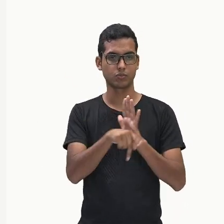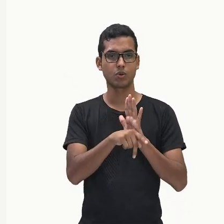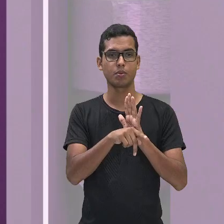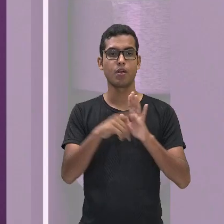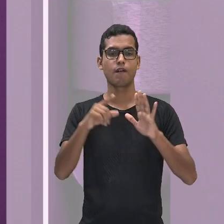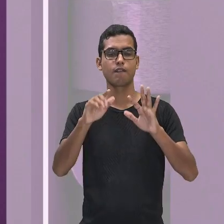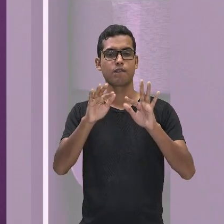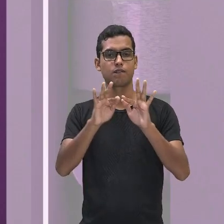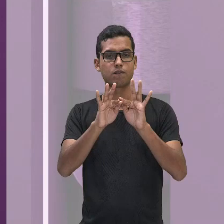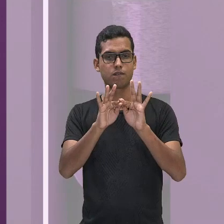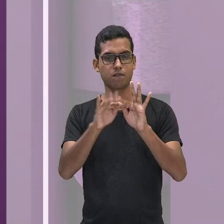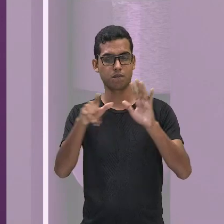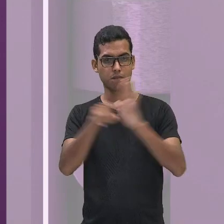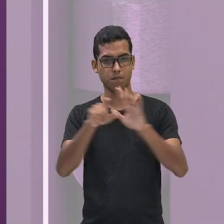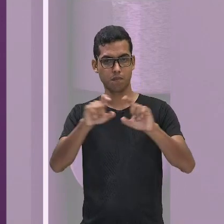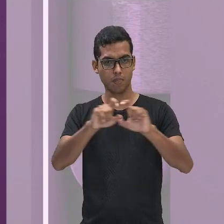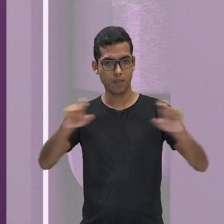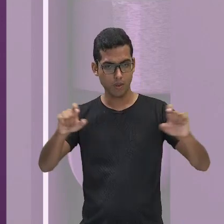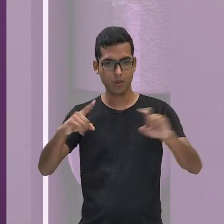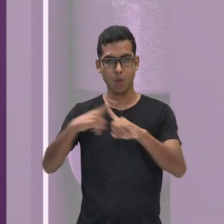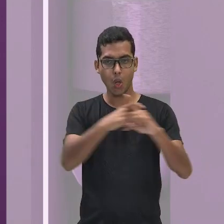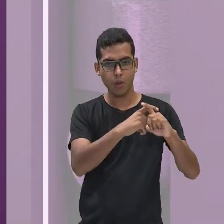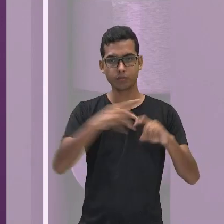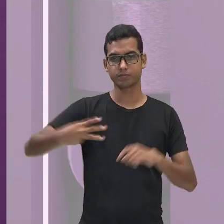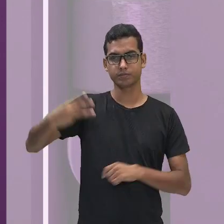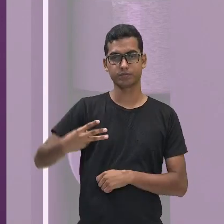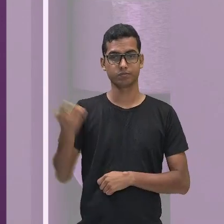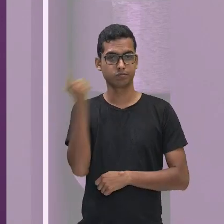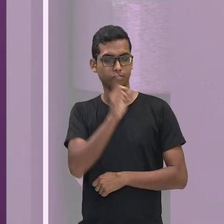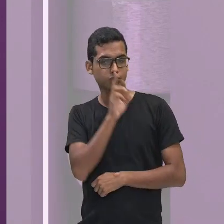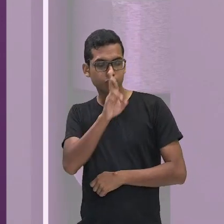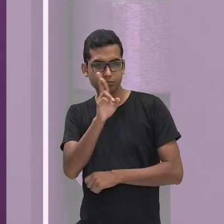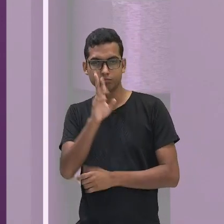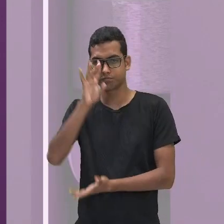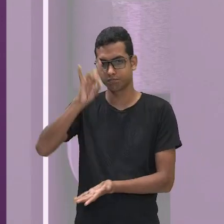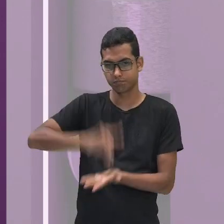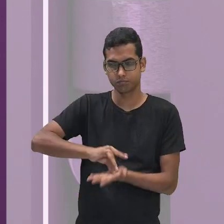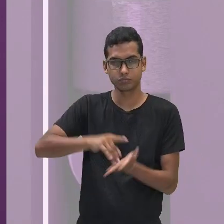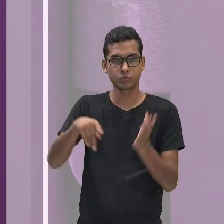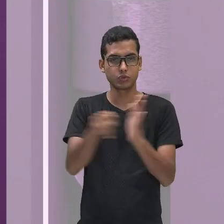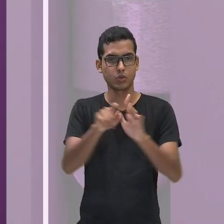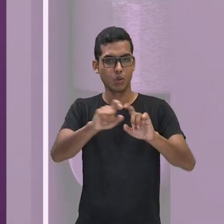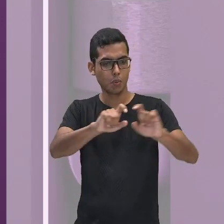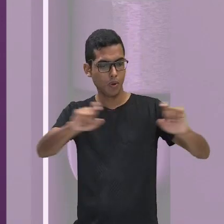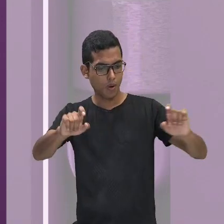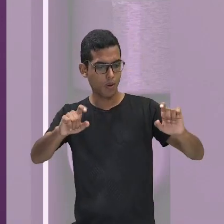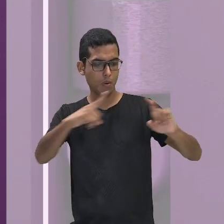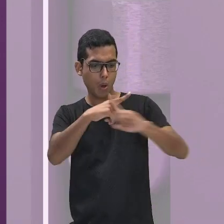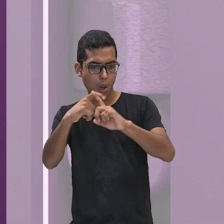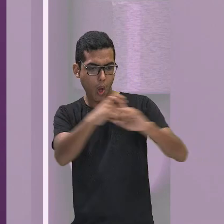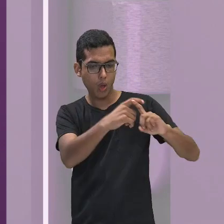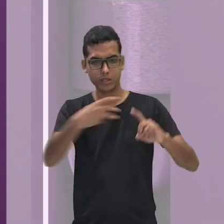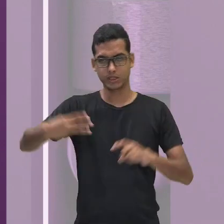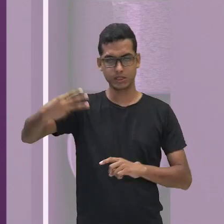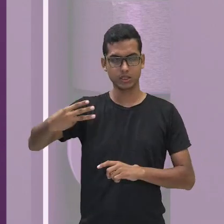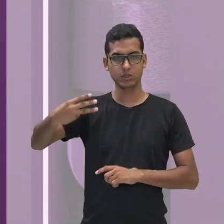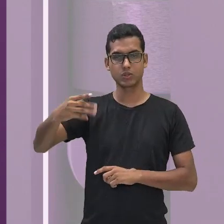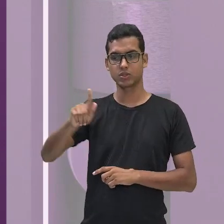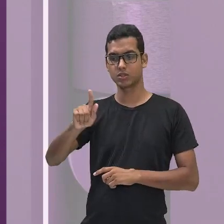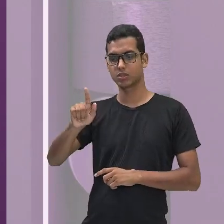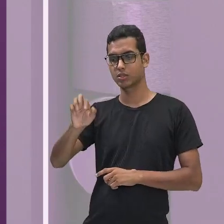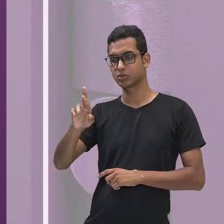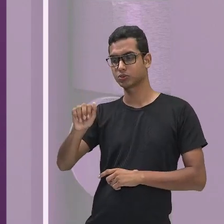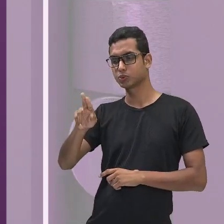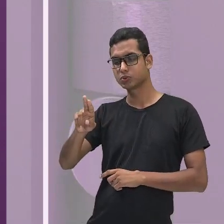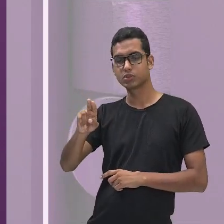grau. Beleza? Então, para solucionar, tá, uma função polinomial do terceiro grau, basta a gente